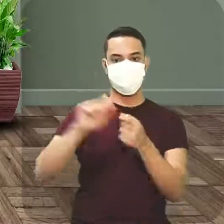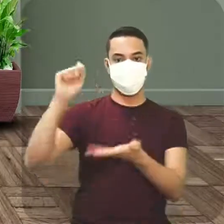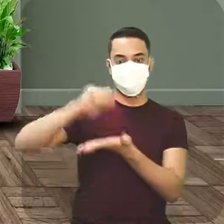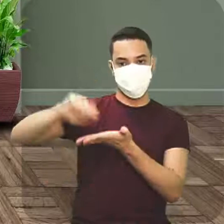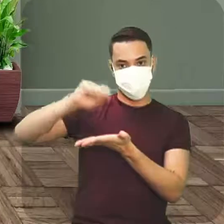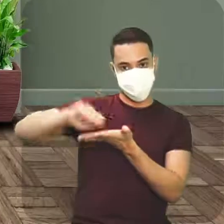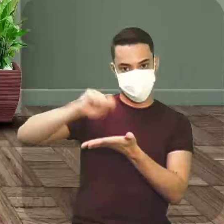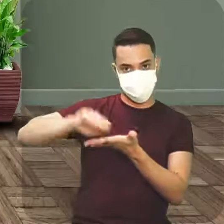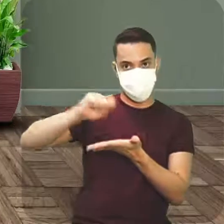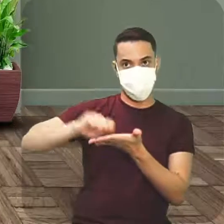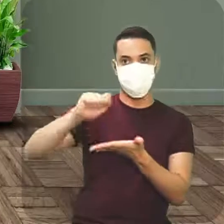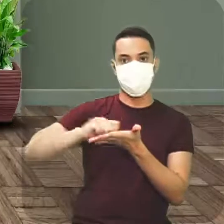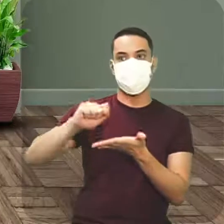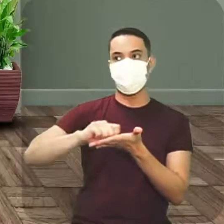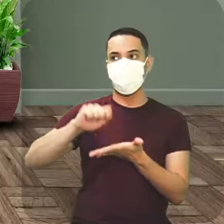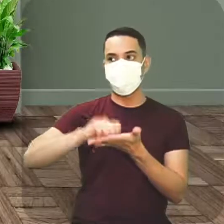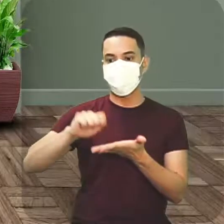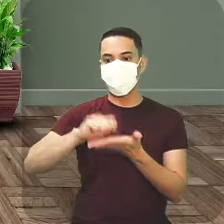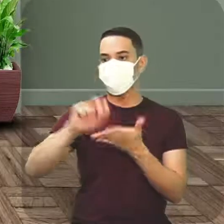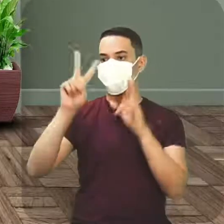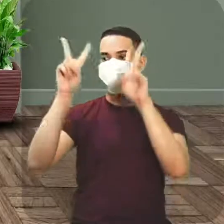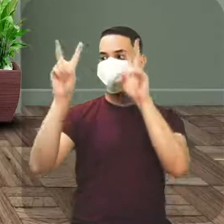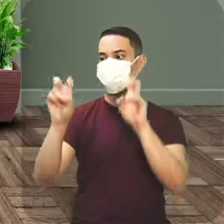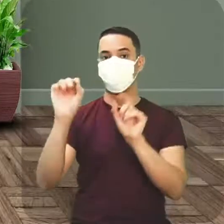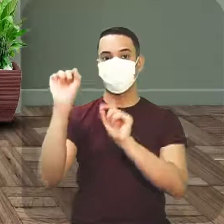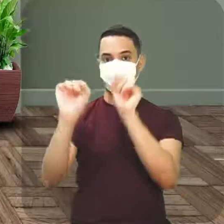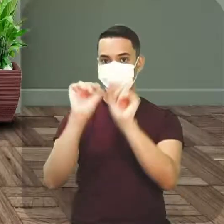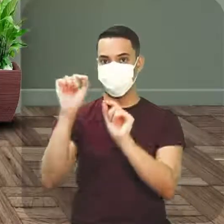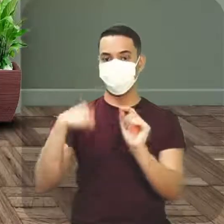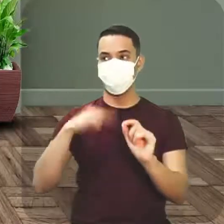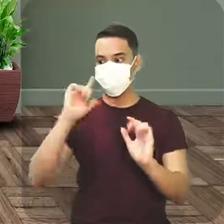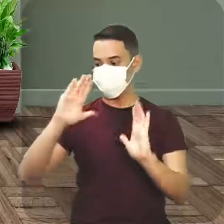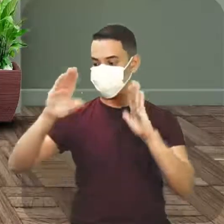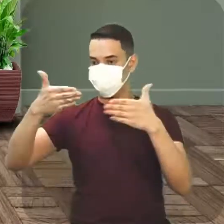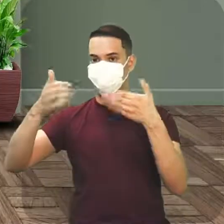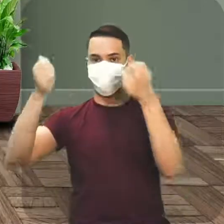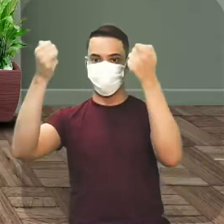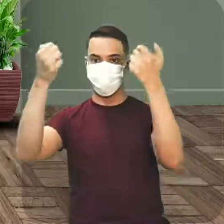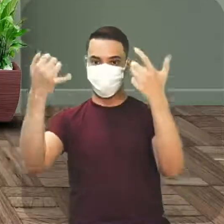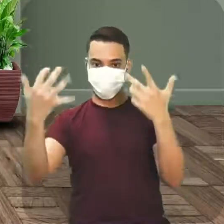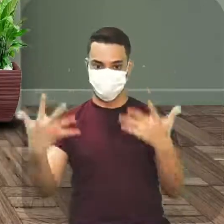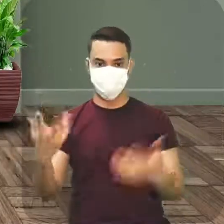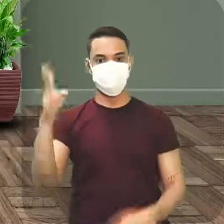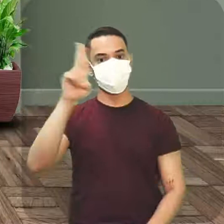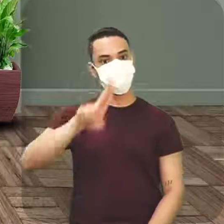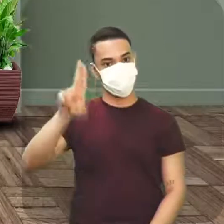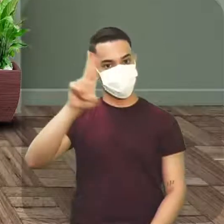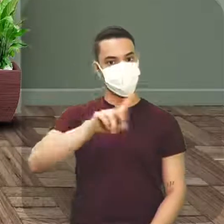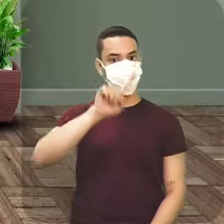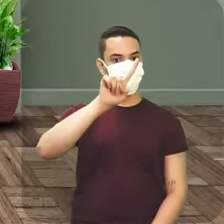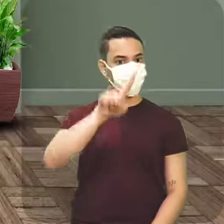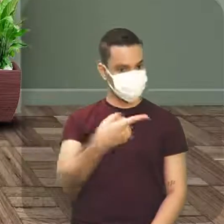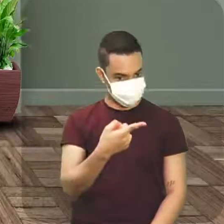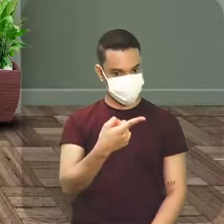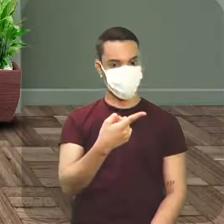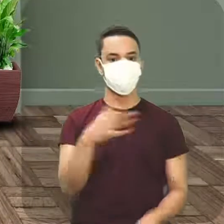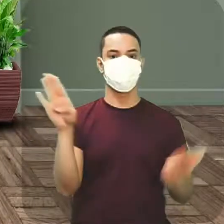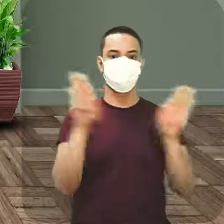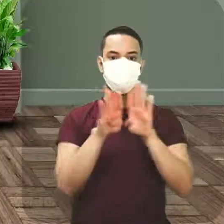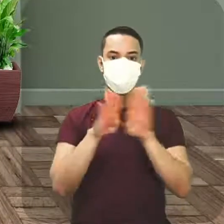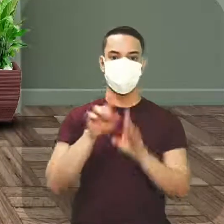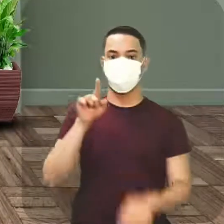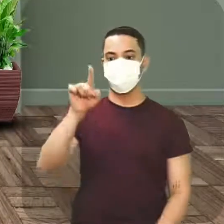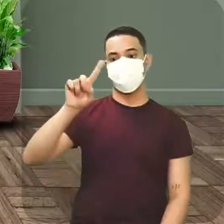anotação básica sobre, aqui eu foquei o uso da vírgula, né? E do ponto